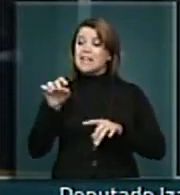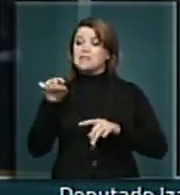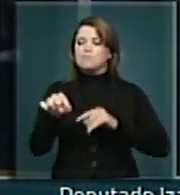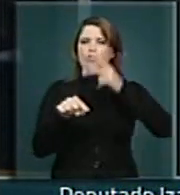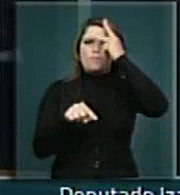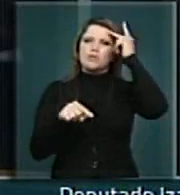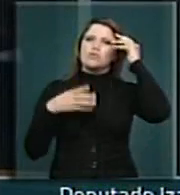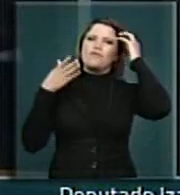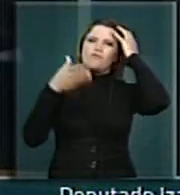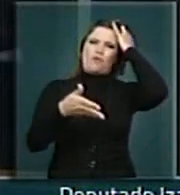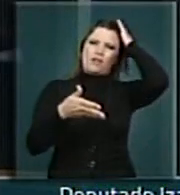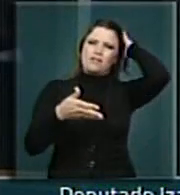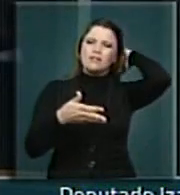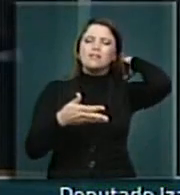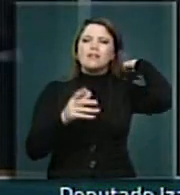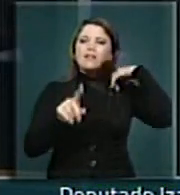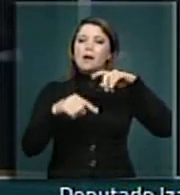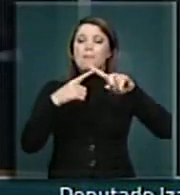pessoas